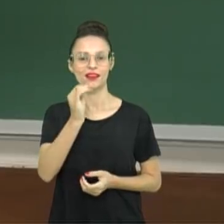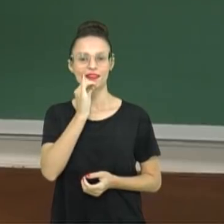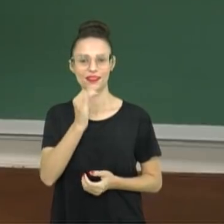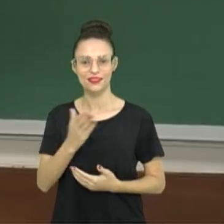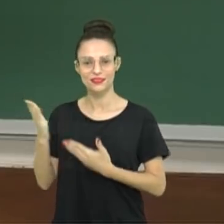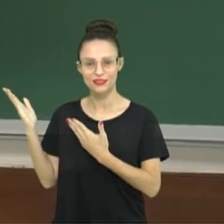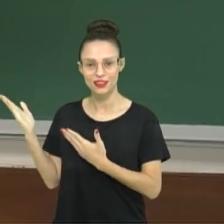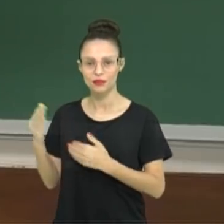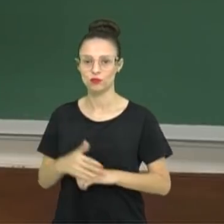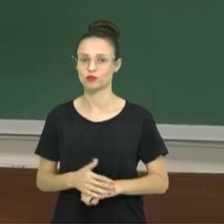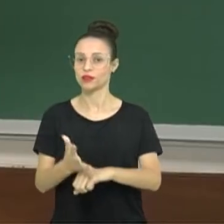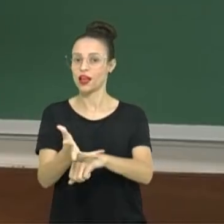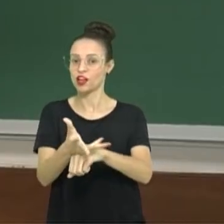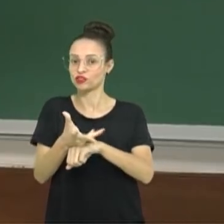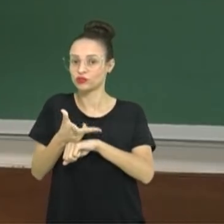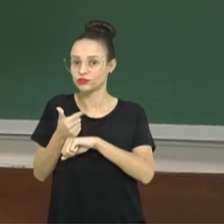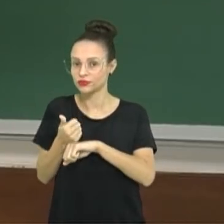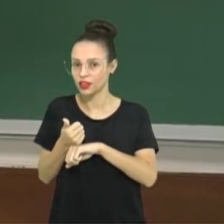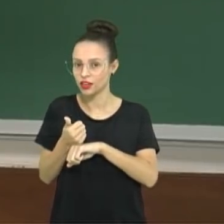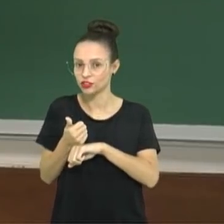Exemplo, agilidade,